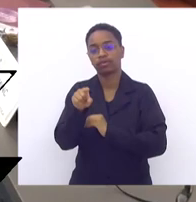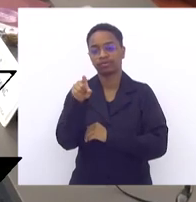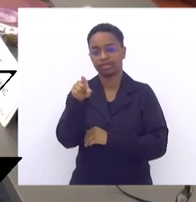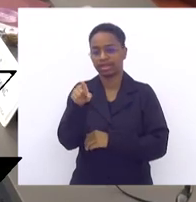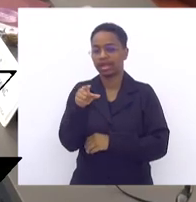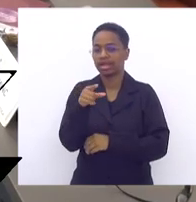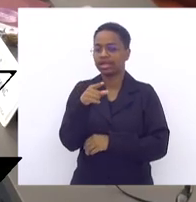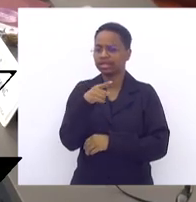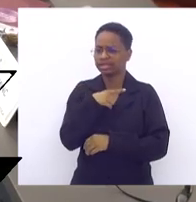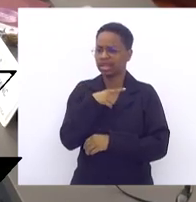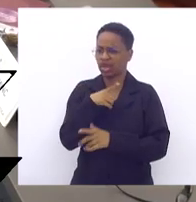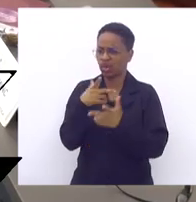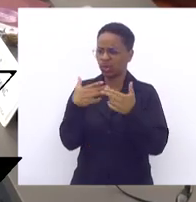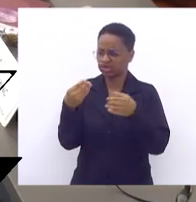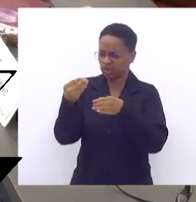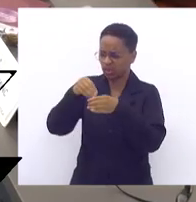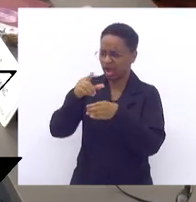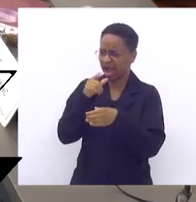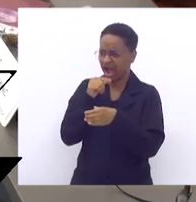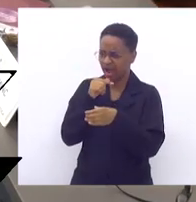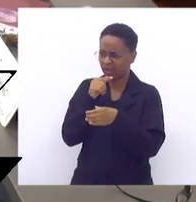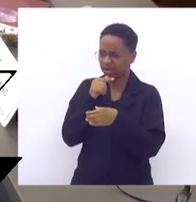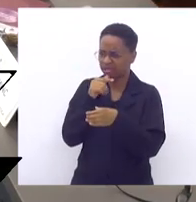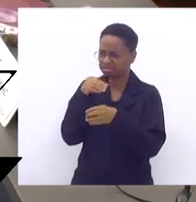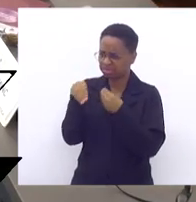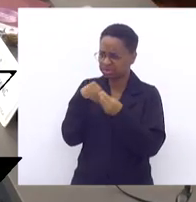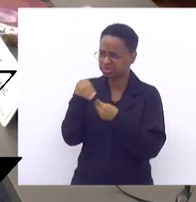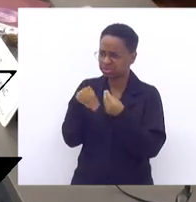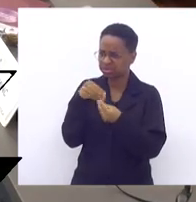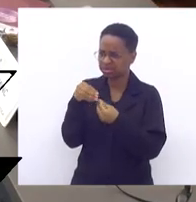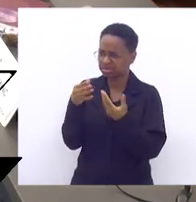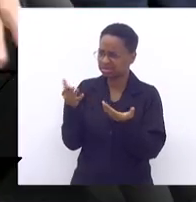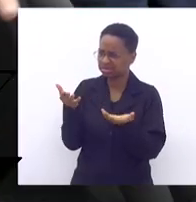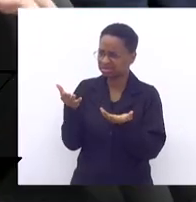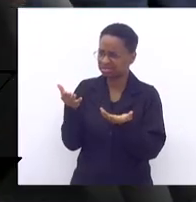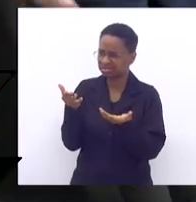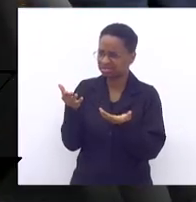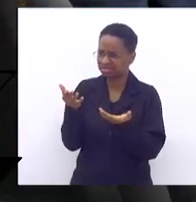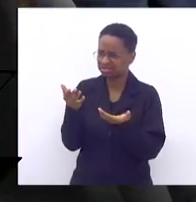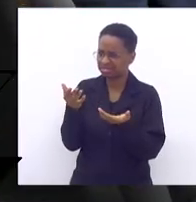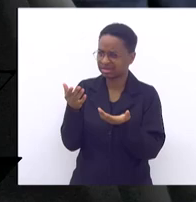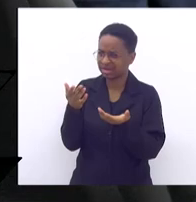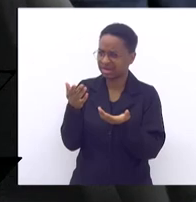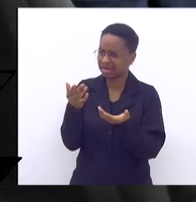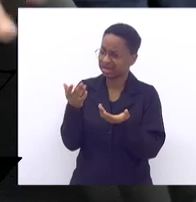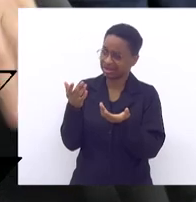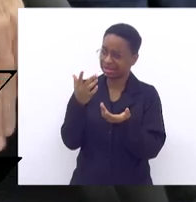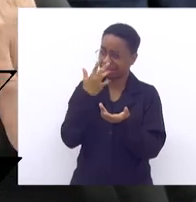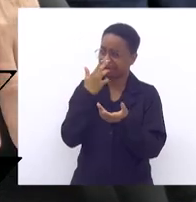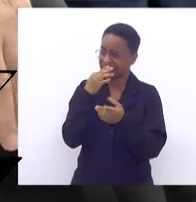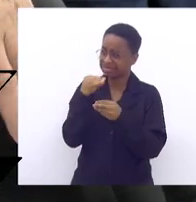alguma coisa na água aqui? No suco de laranja. Gotinhas de canabidiol. Você está botando alguma coisa